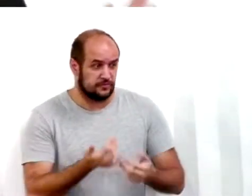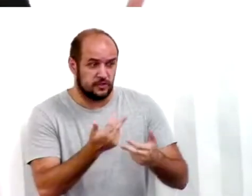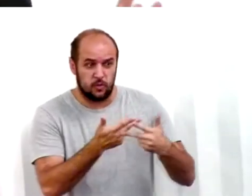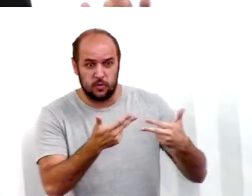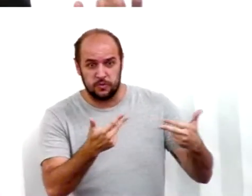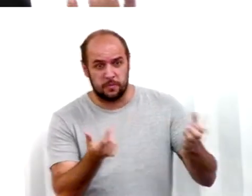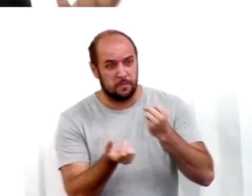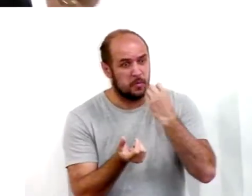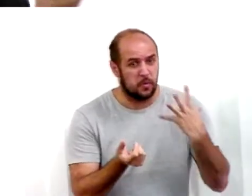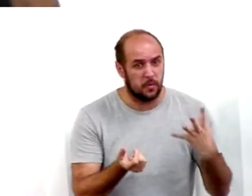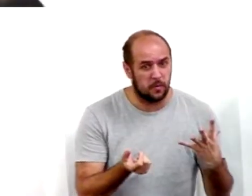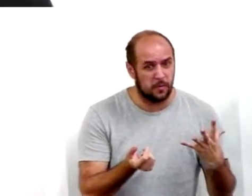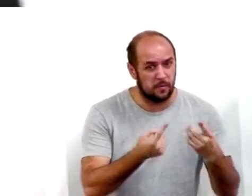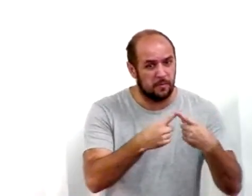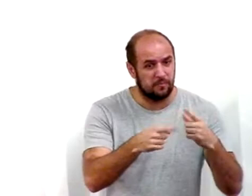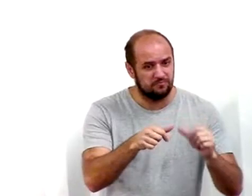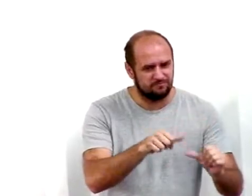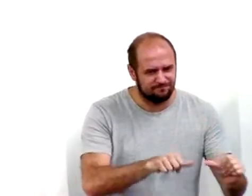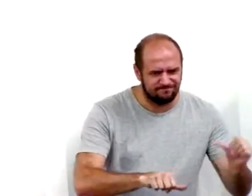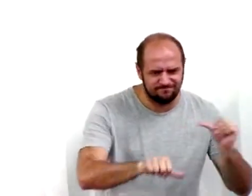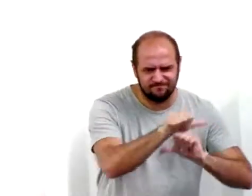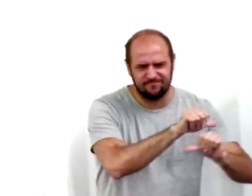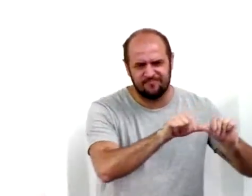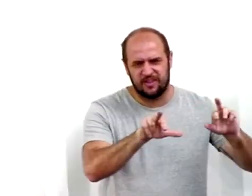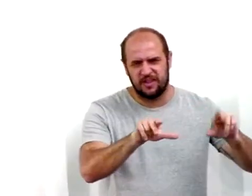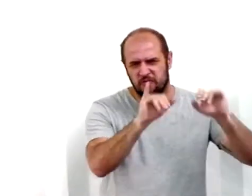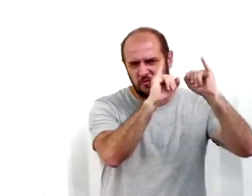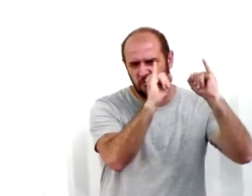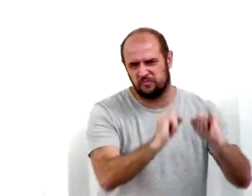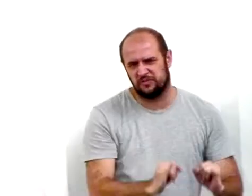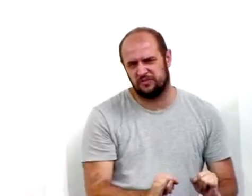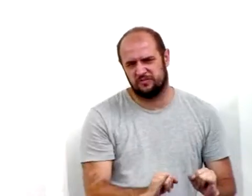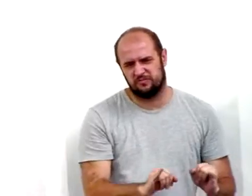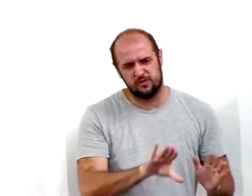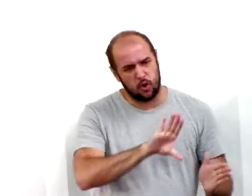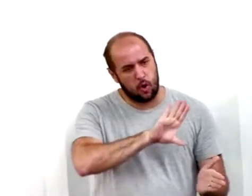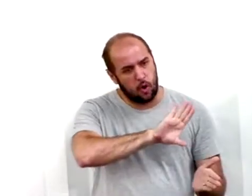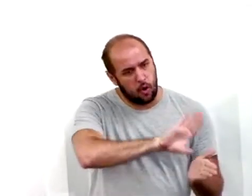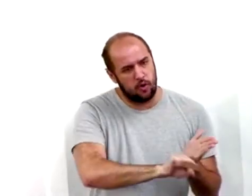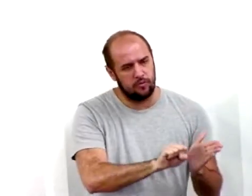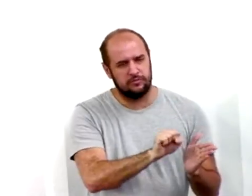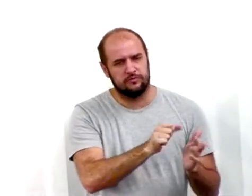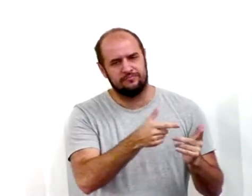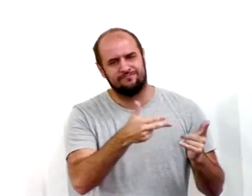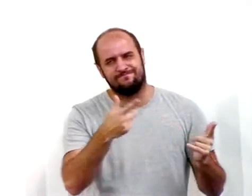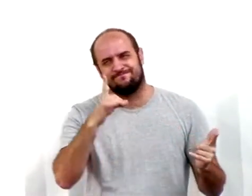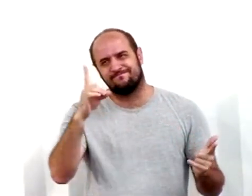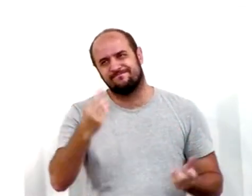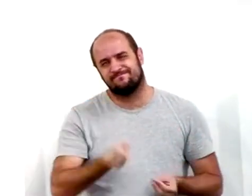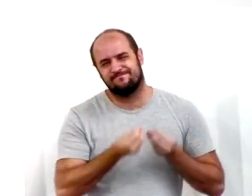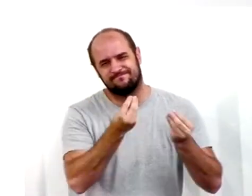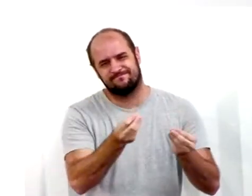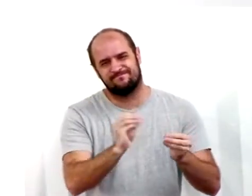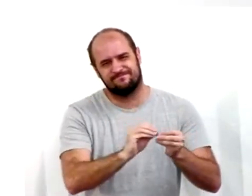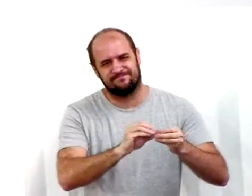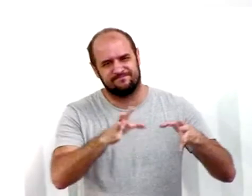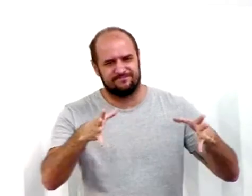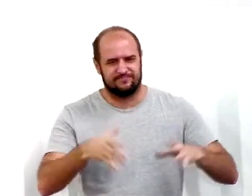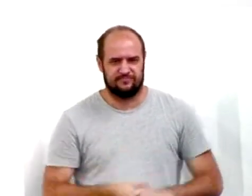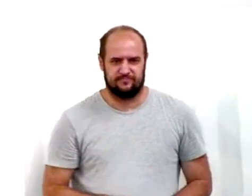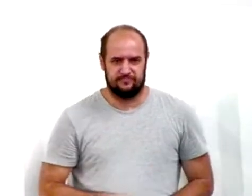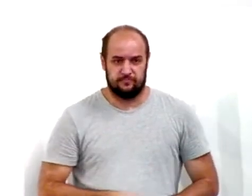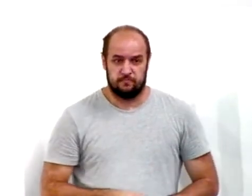que roubam as coisas mais belas que Deus criou para nos dar. Pessoas podem